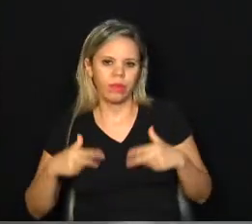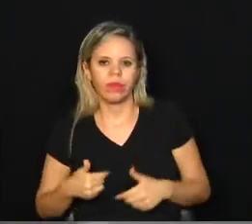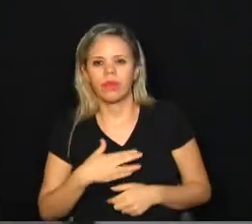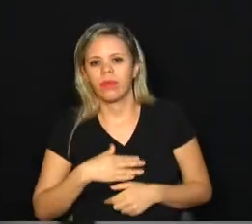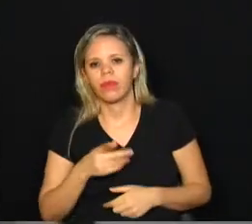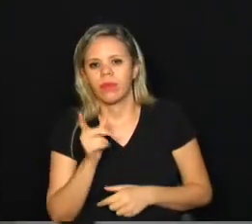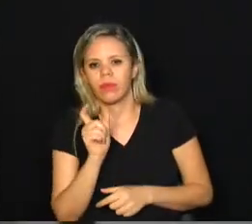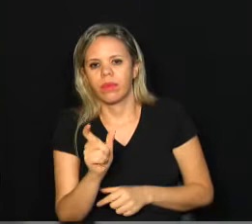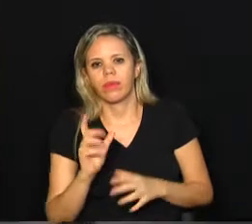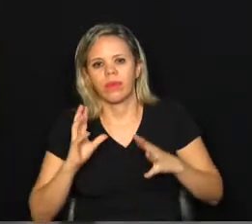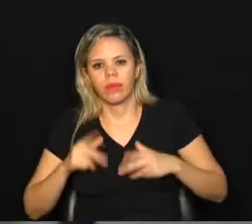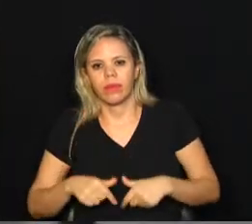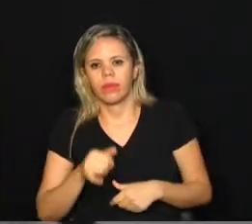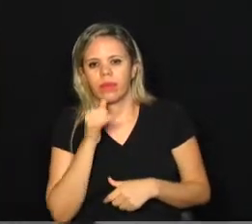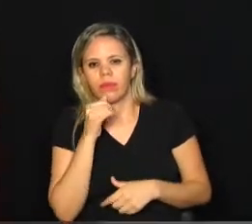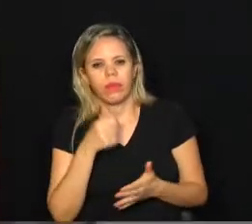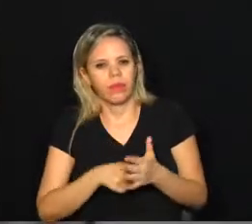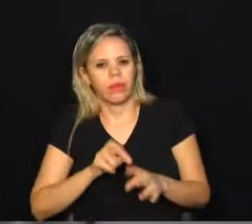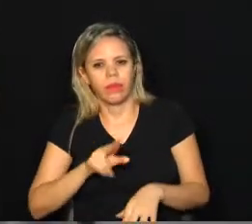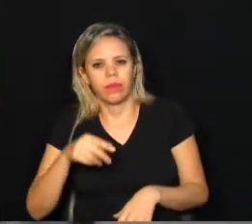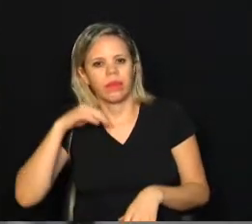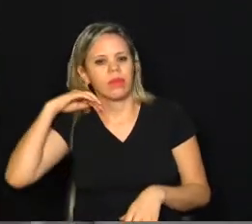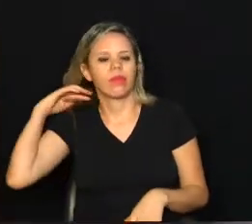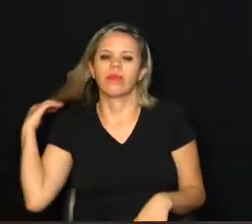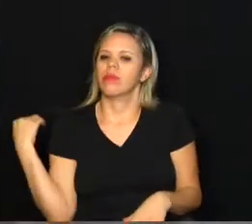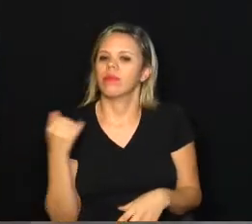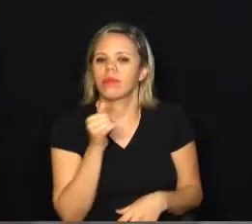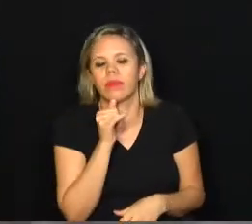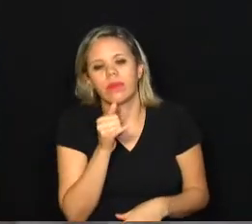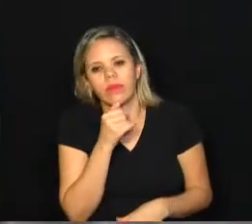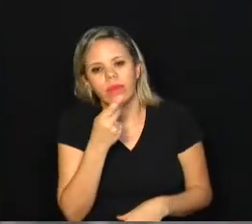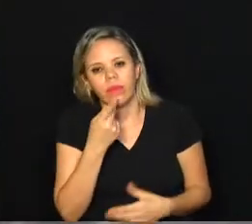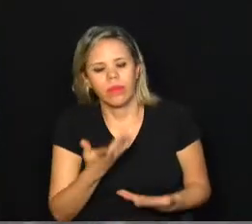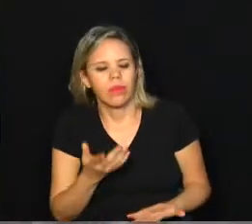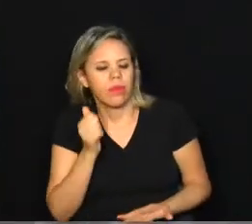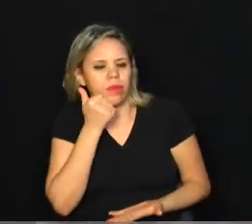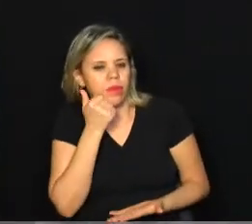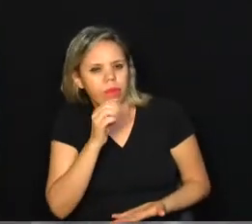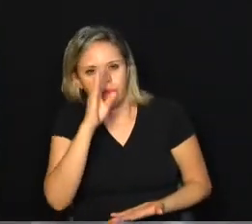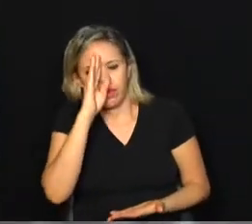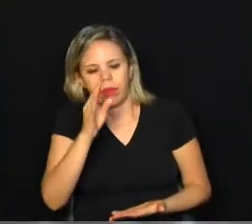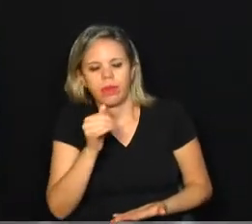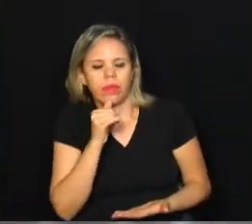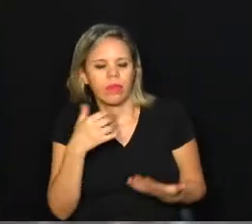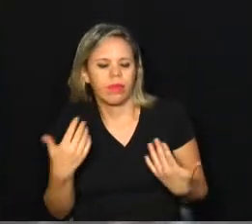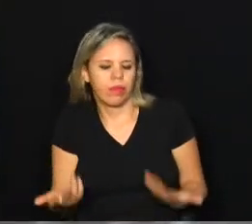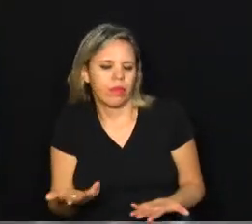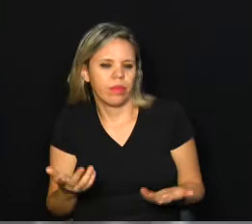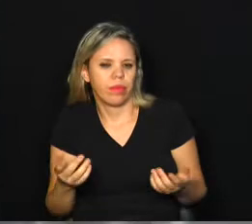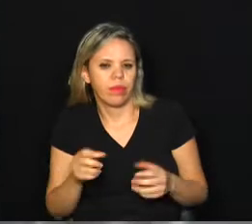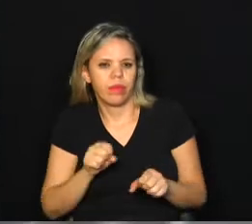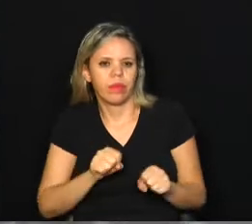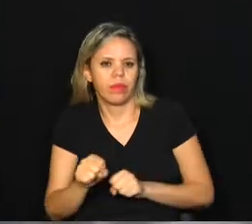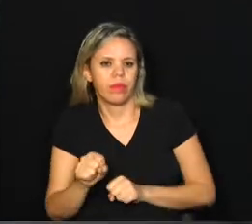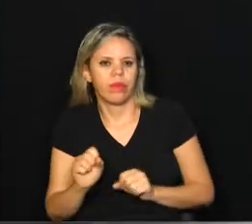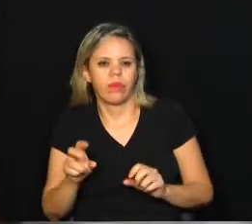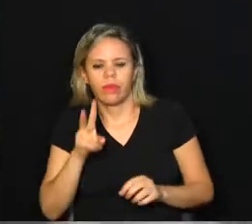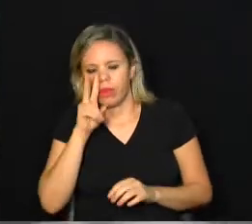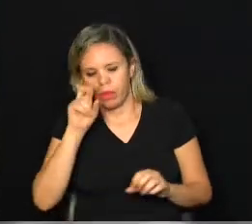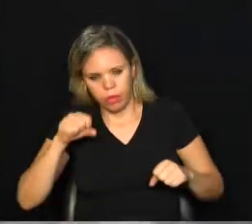termo pura, porque dá a impressão que a outra não é pura, né? Mas, assim, uma ciência fundamental que dá uma formação